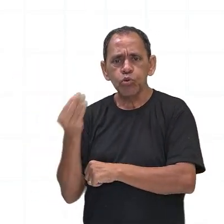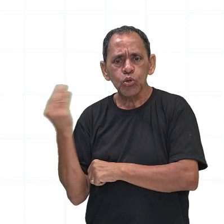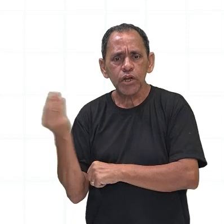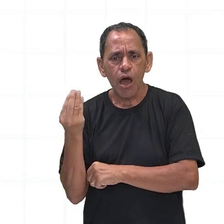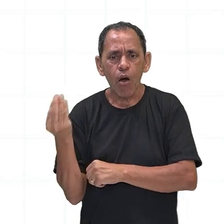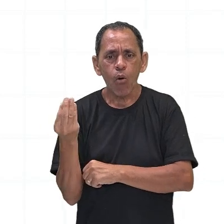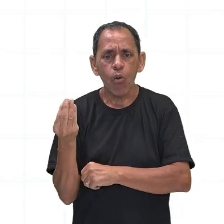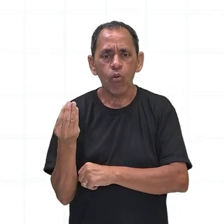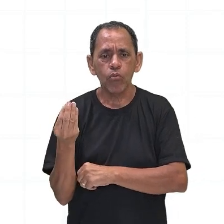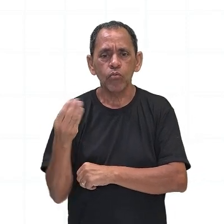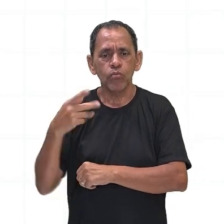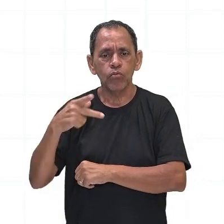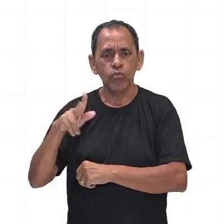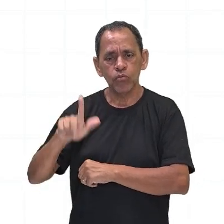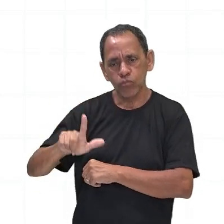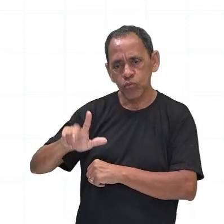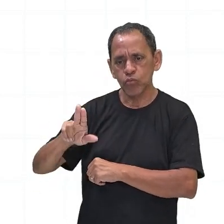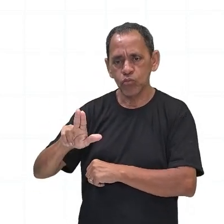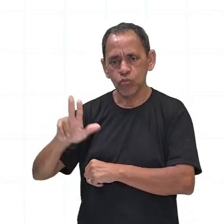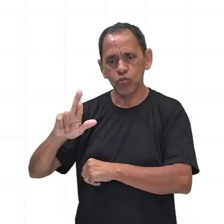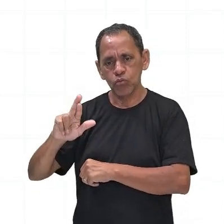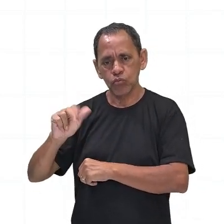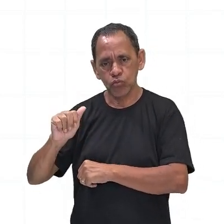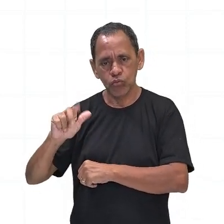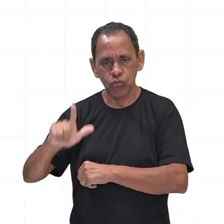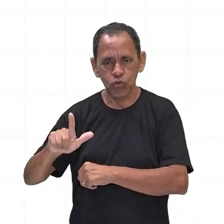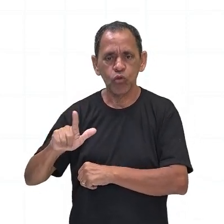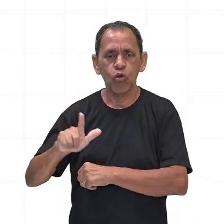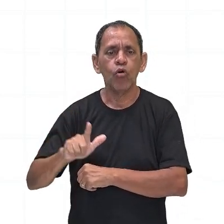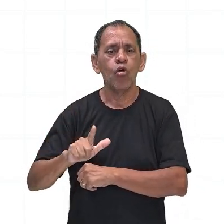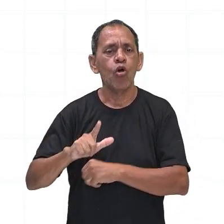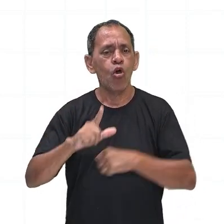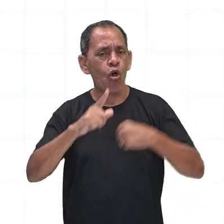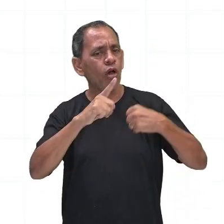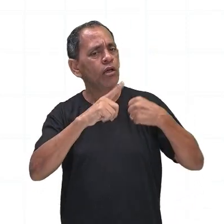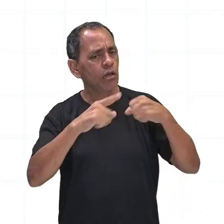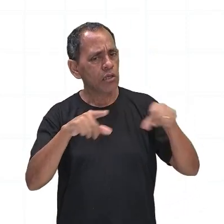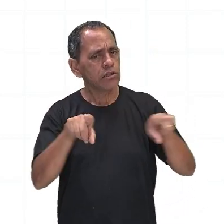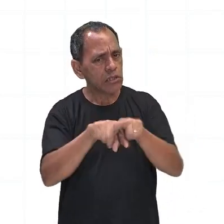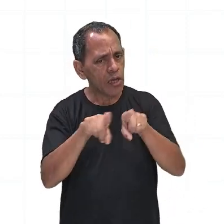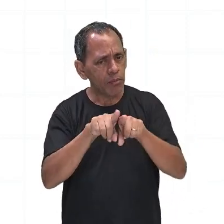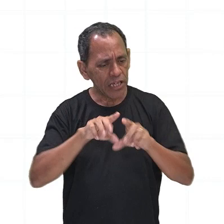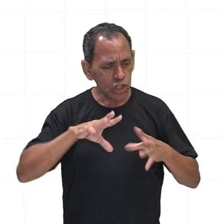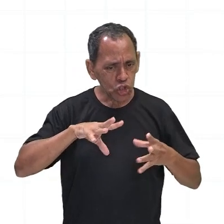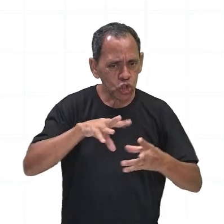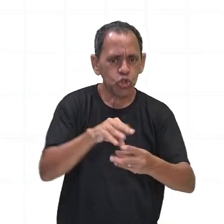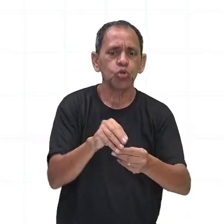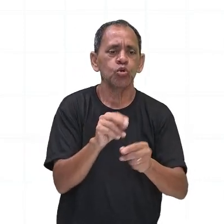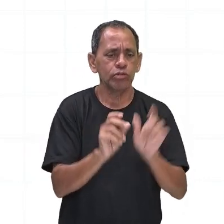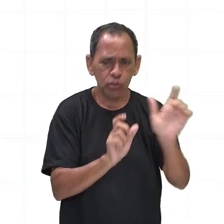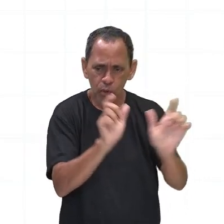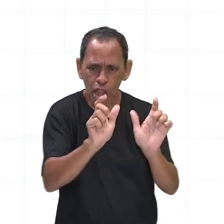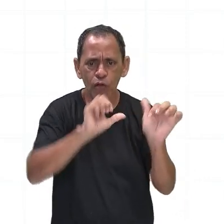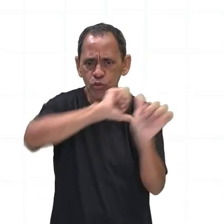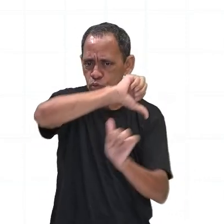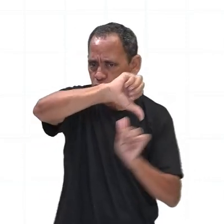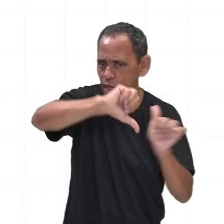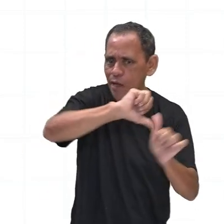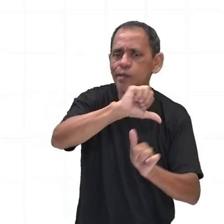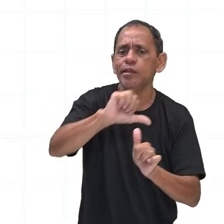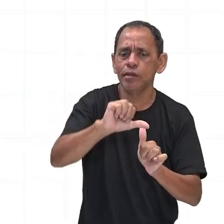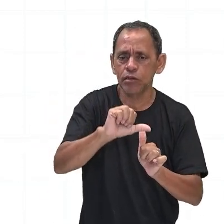que ia acontecer? O artigo, o pronome e o adjetivo iria para o plural. Todas essas palavras modificariam, elas